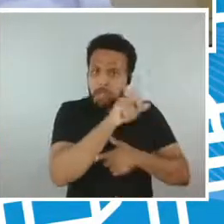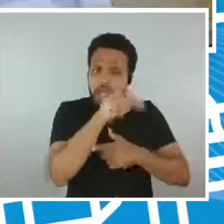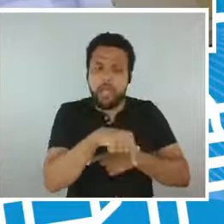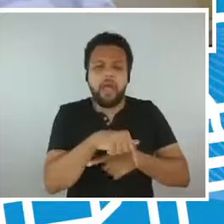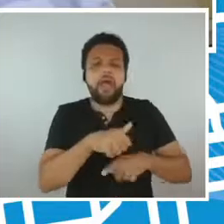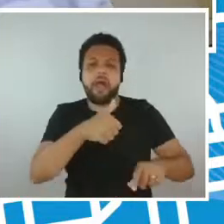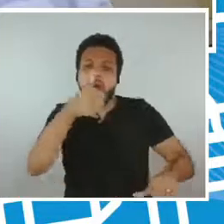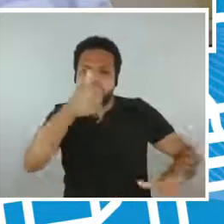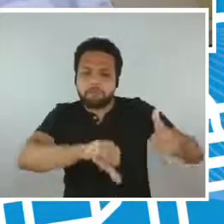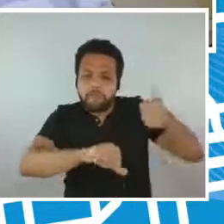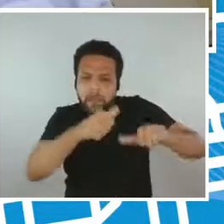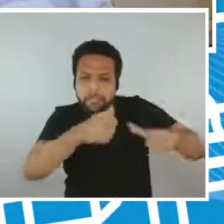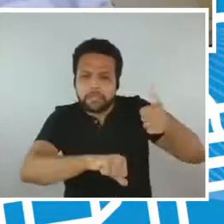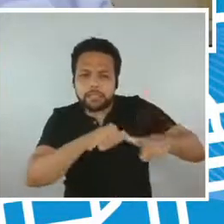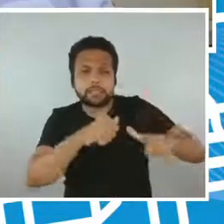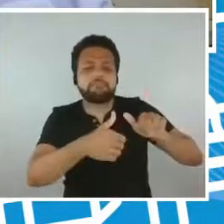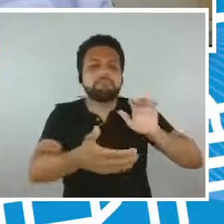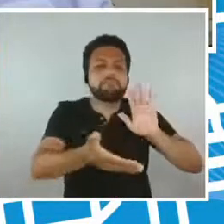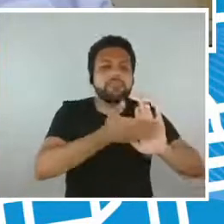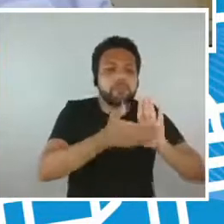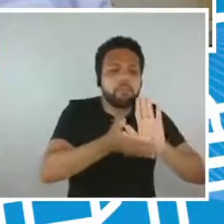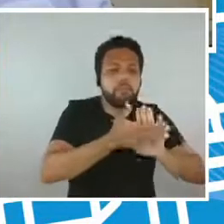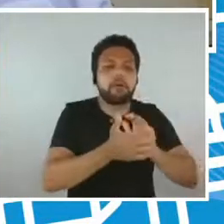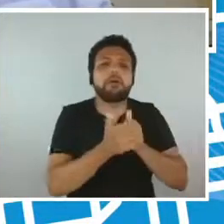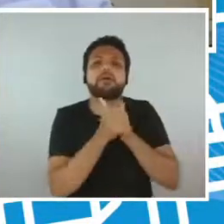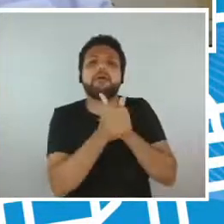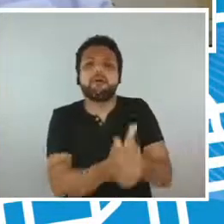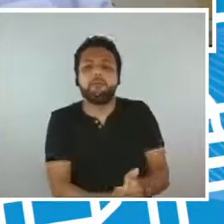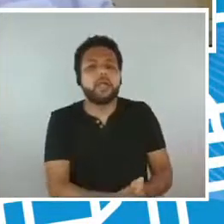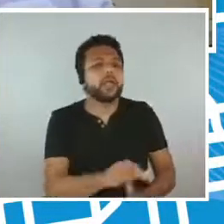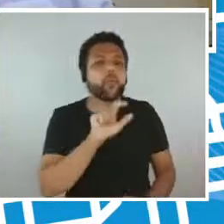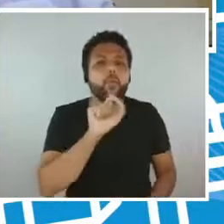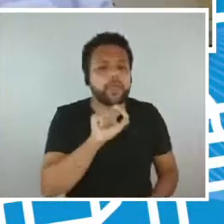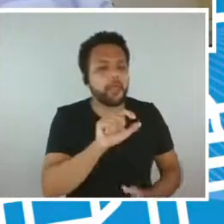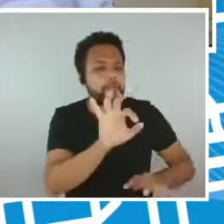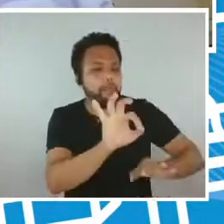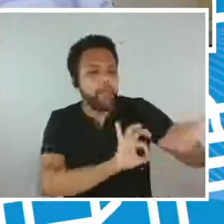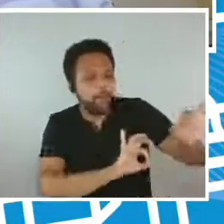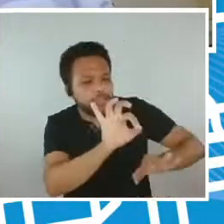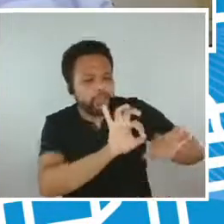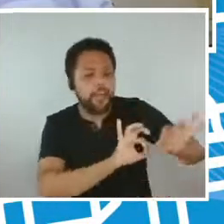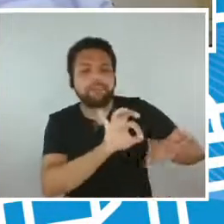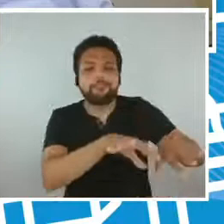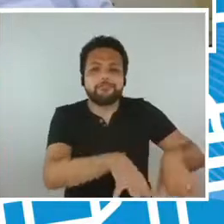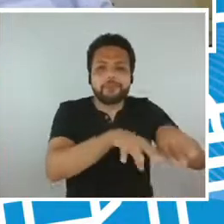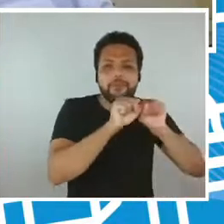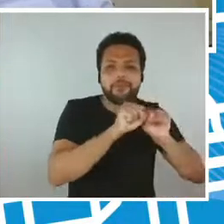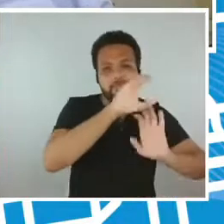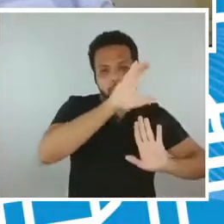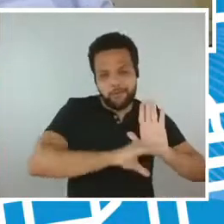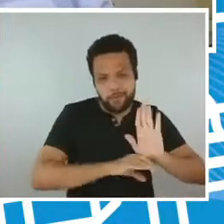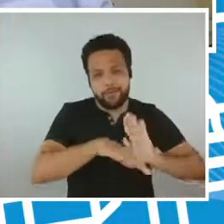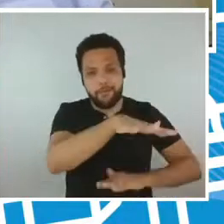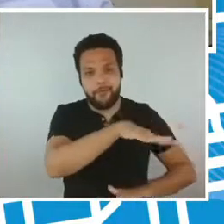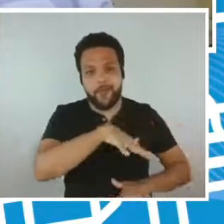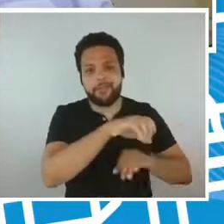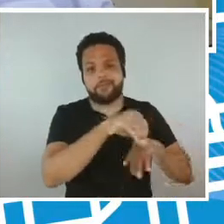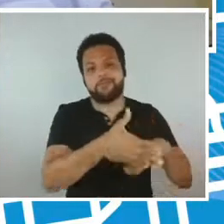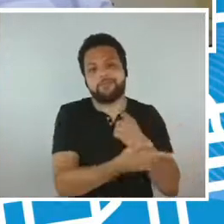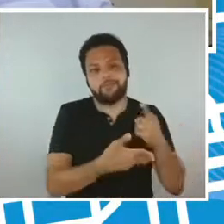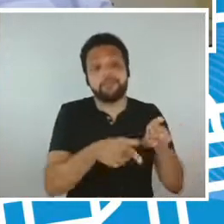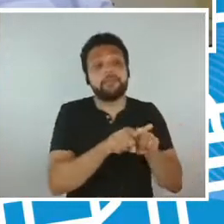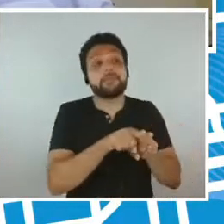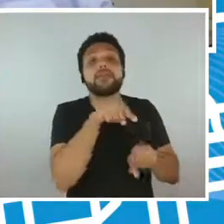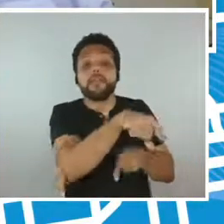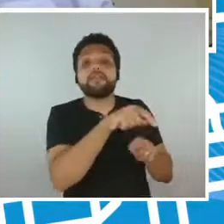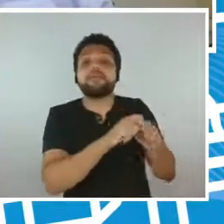acompanha projetos integradores de avaliação, currículo e formação, além de análise de dados educacionais